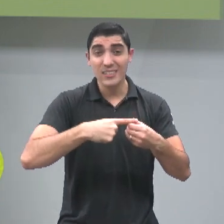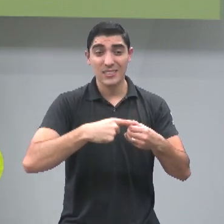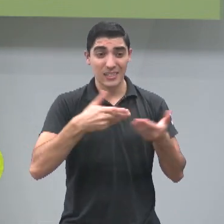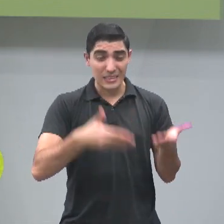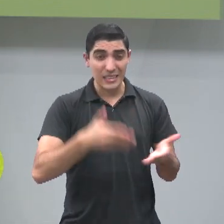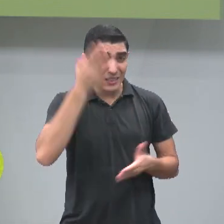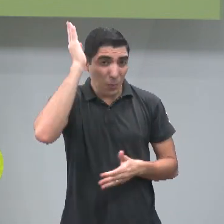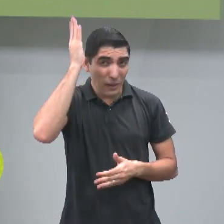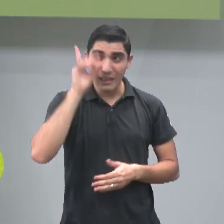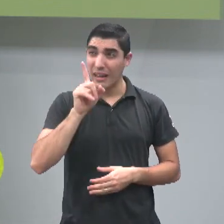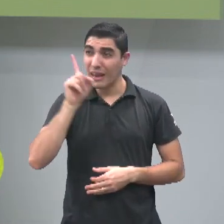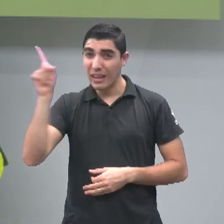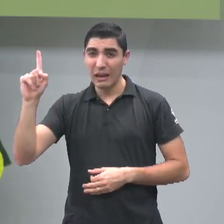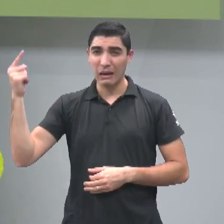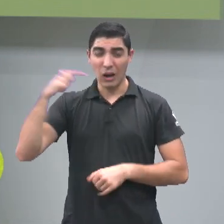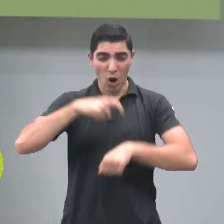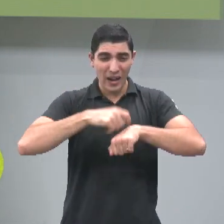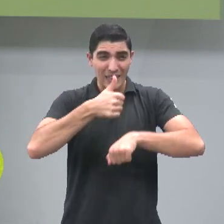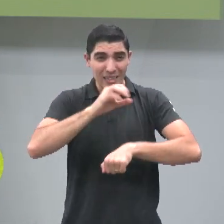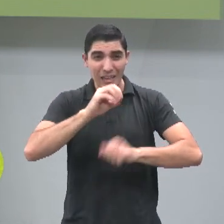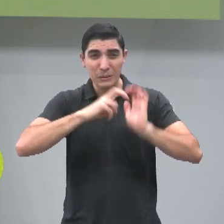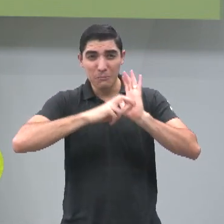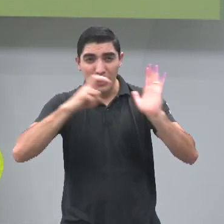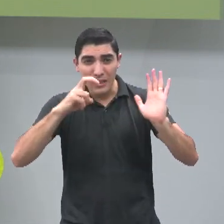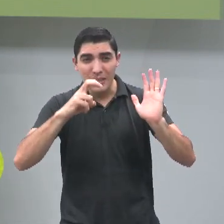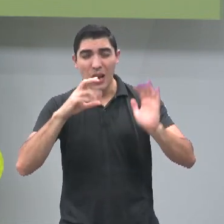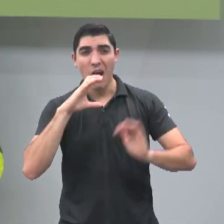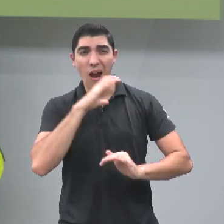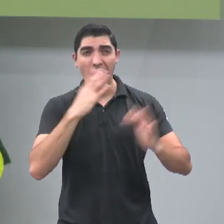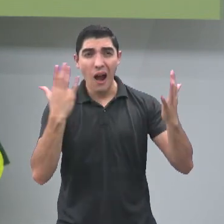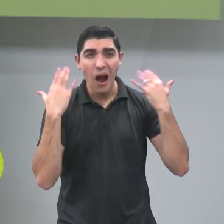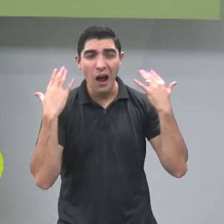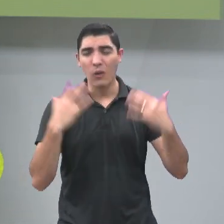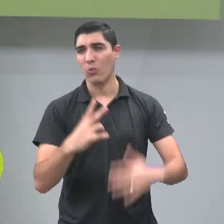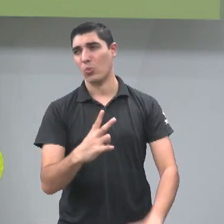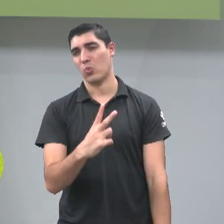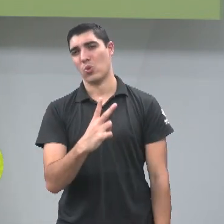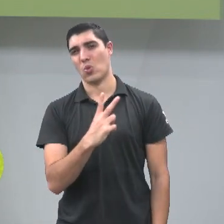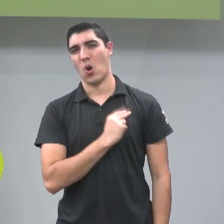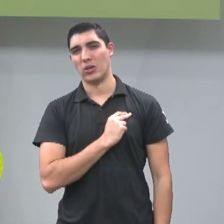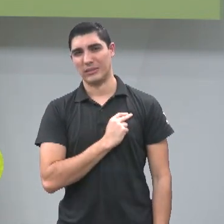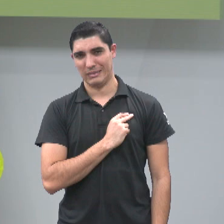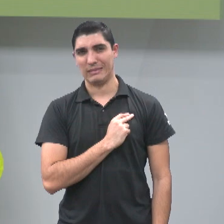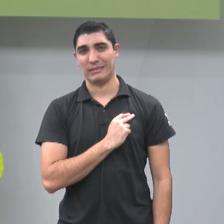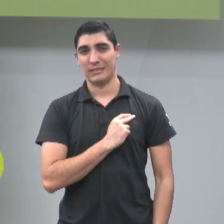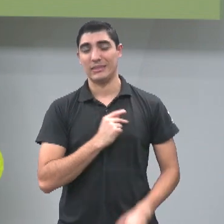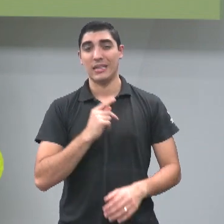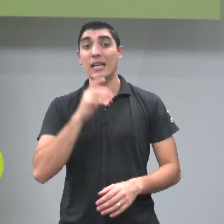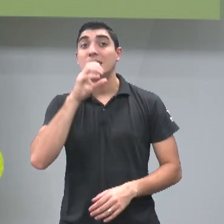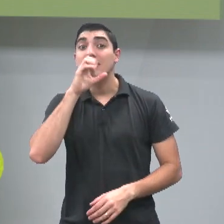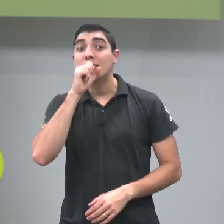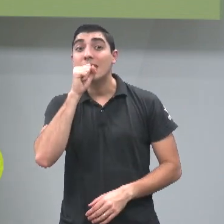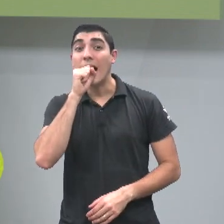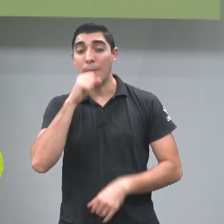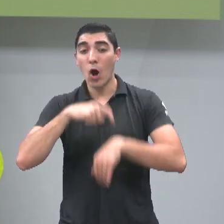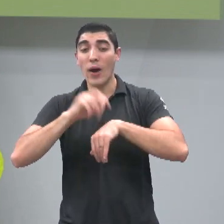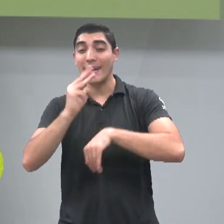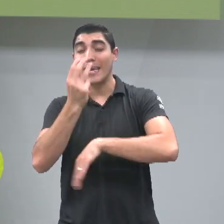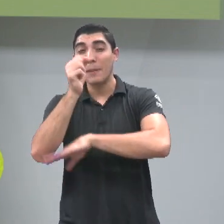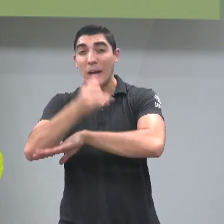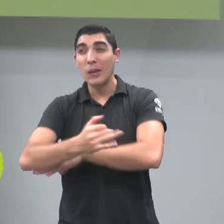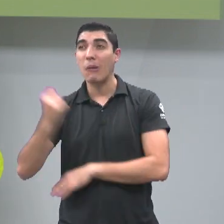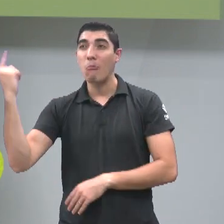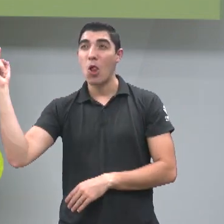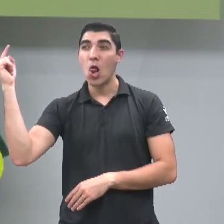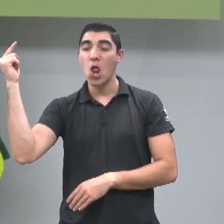calor às 10 horas da manhã no domingo, deve ter saído lá 3 horas da manhã de sábado para domingo para chegar em Taubaté.